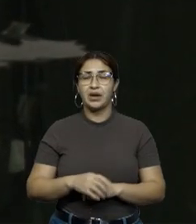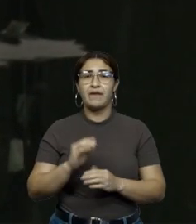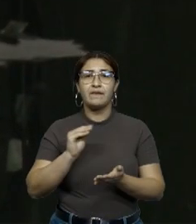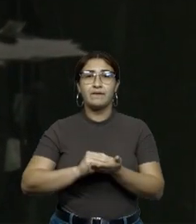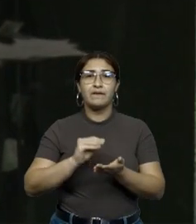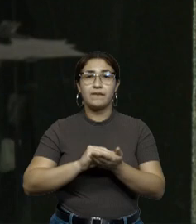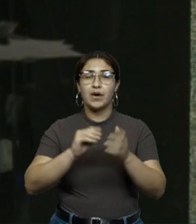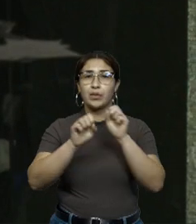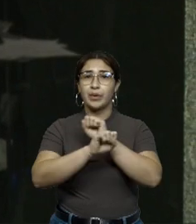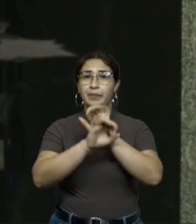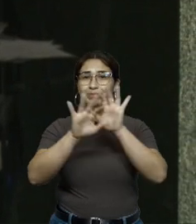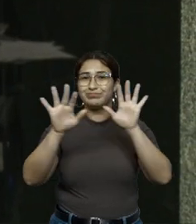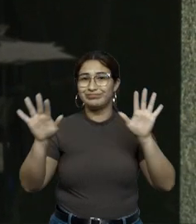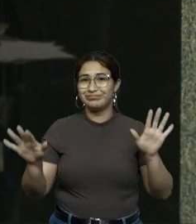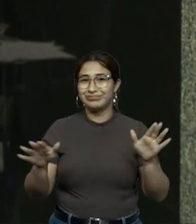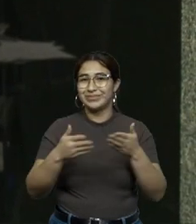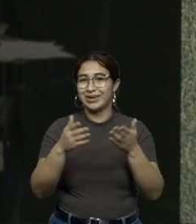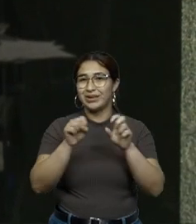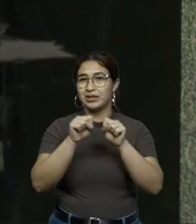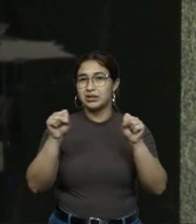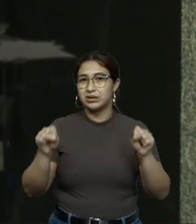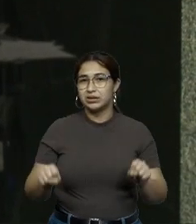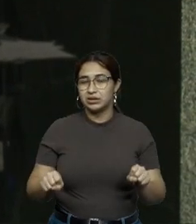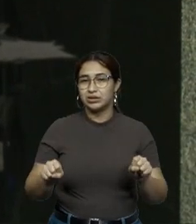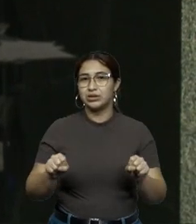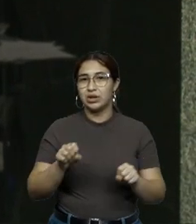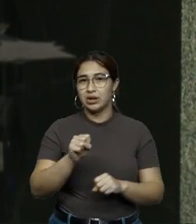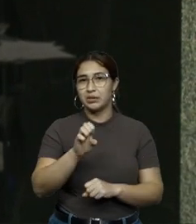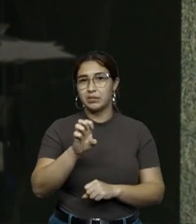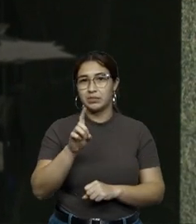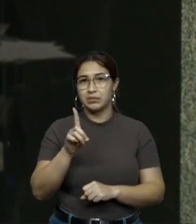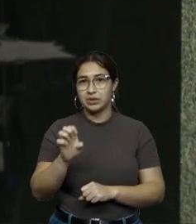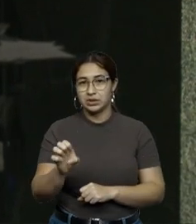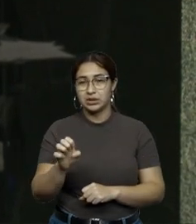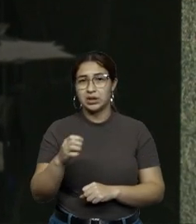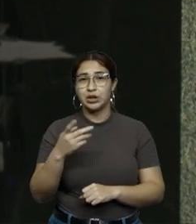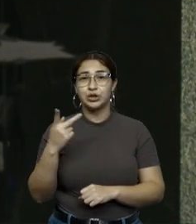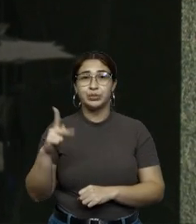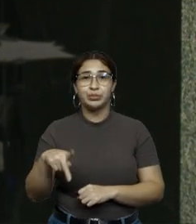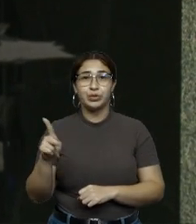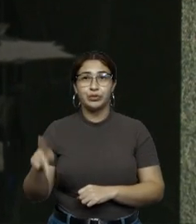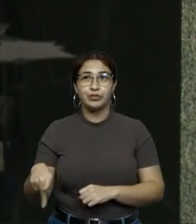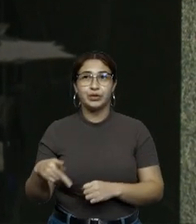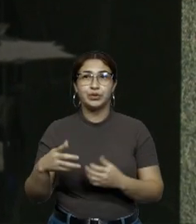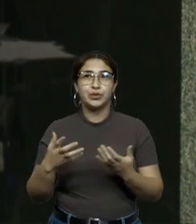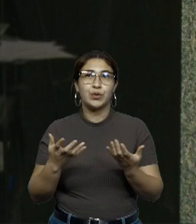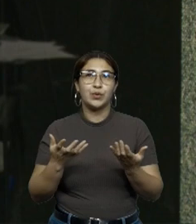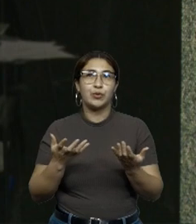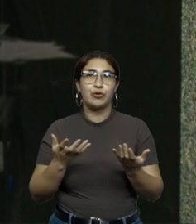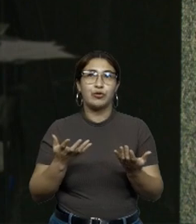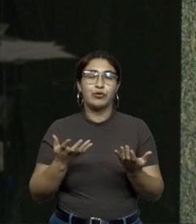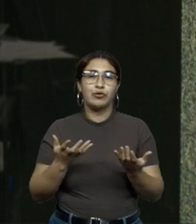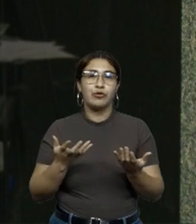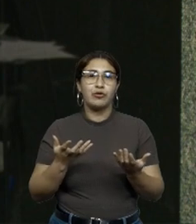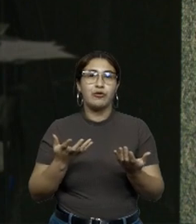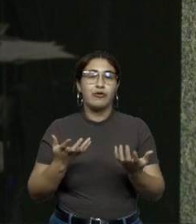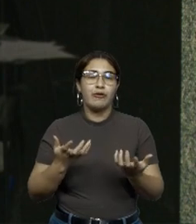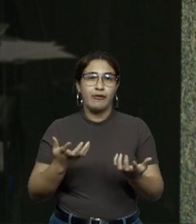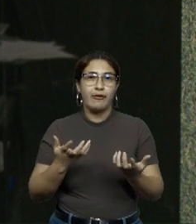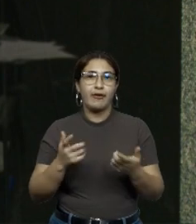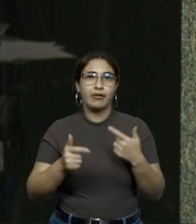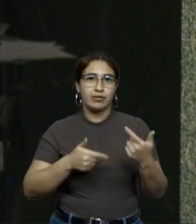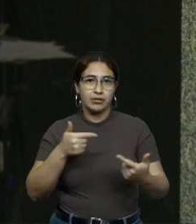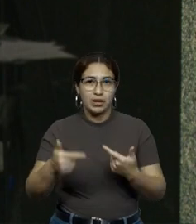do sistema ali ocupa assédios professora então quando o professor faz a intenção de vaga ele deveria